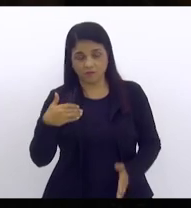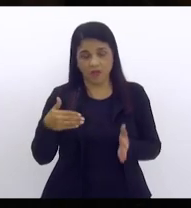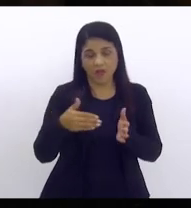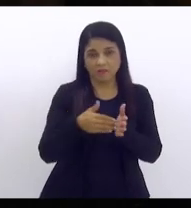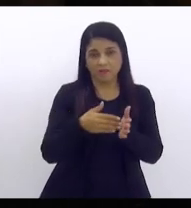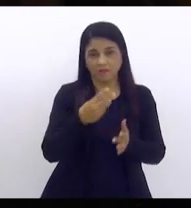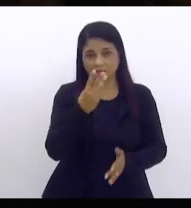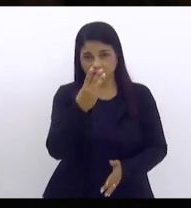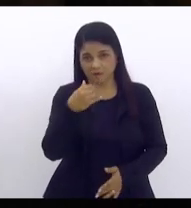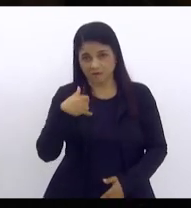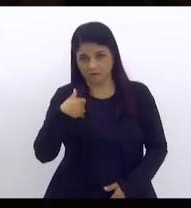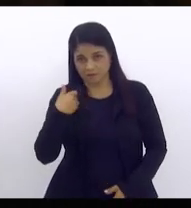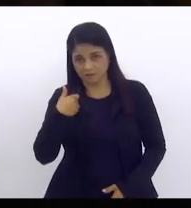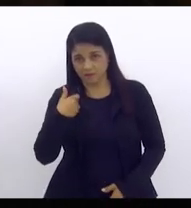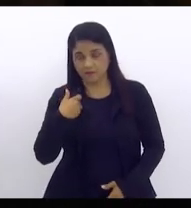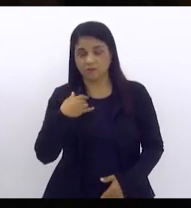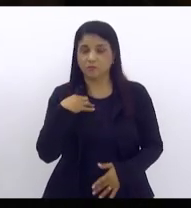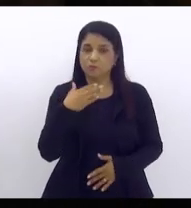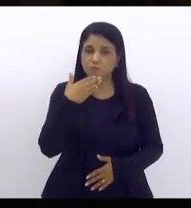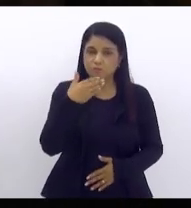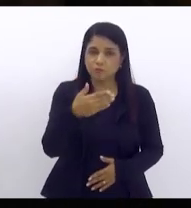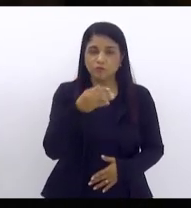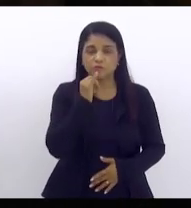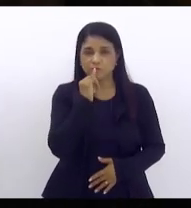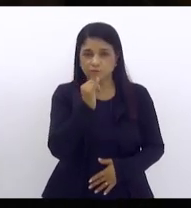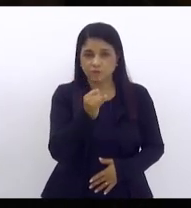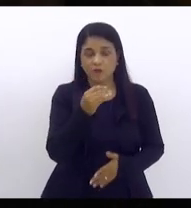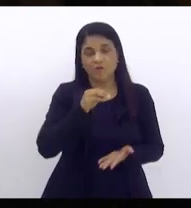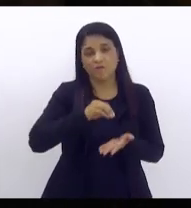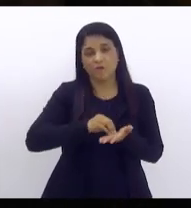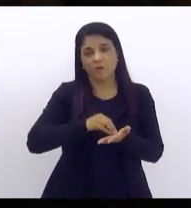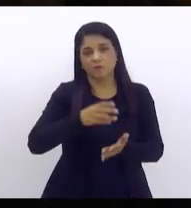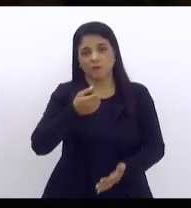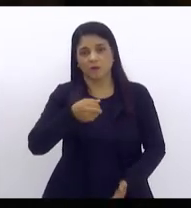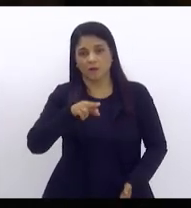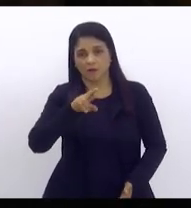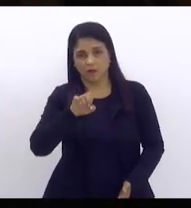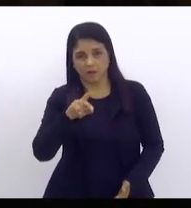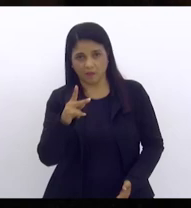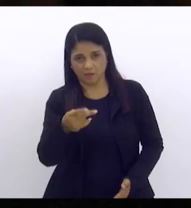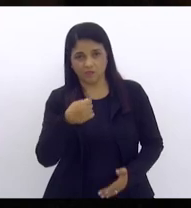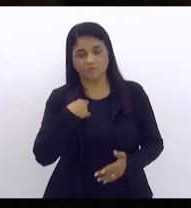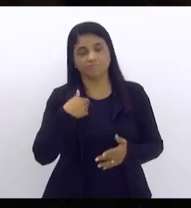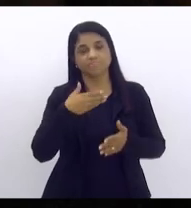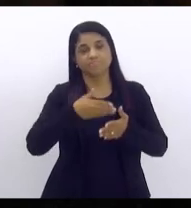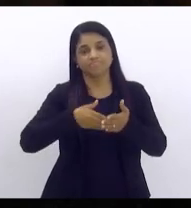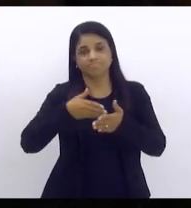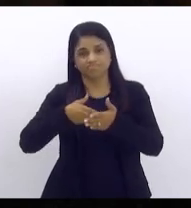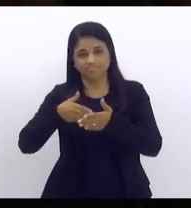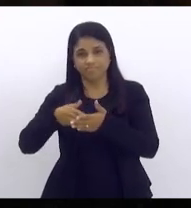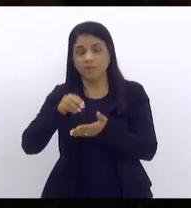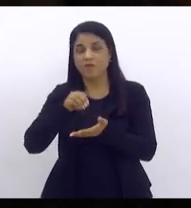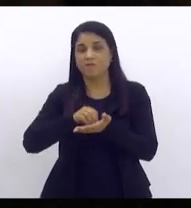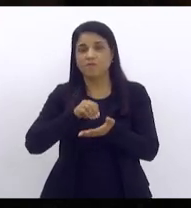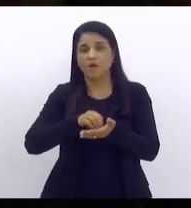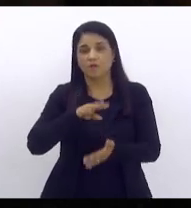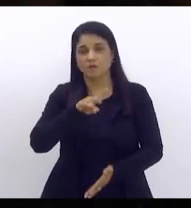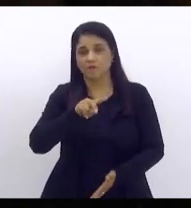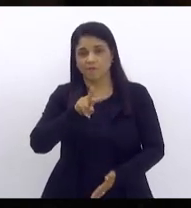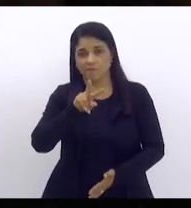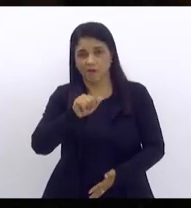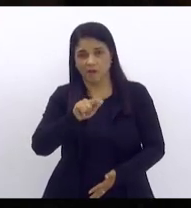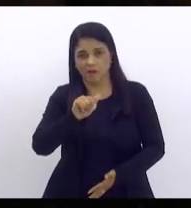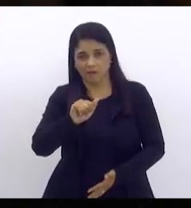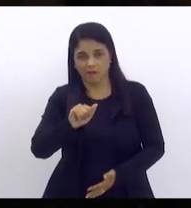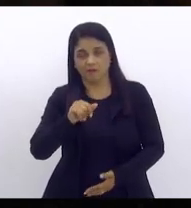a necessidade de creches, e a maior barreira também ainda é a falta de vagas nas creches,